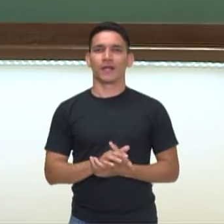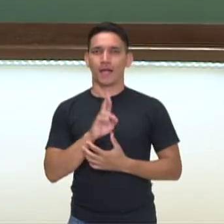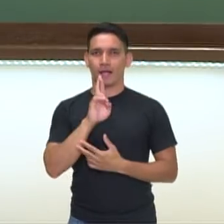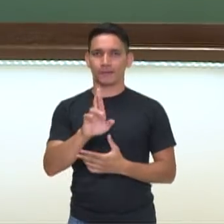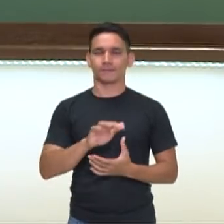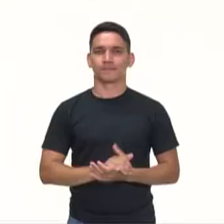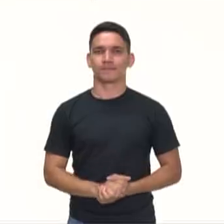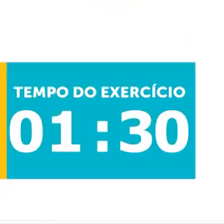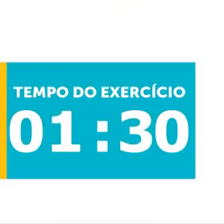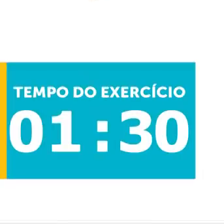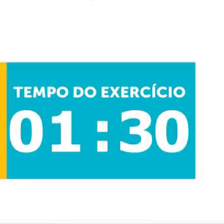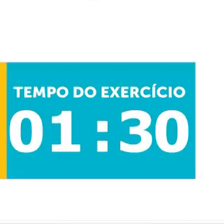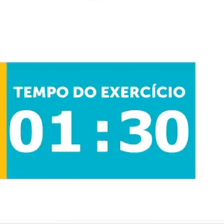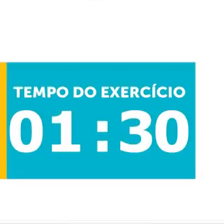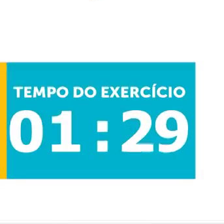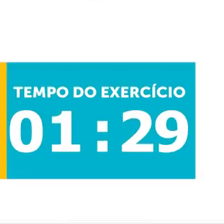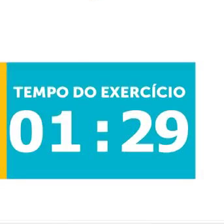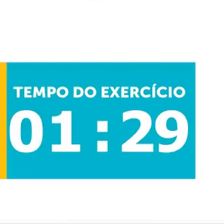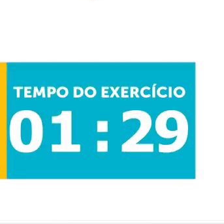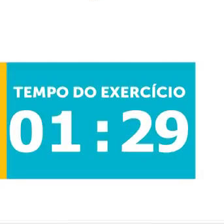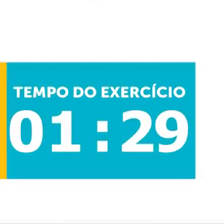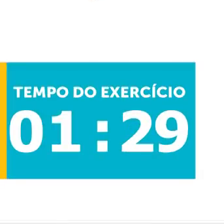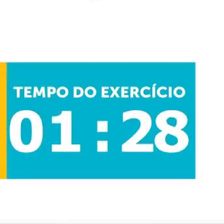nossa aula.